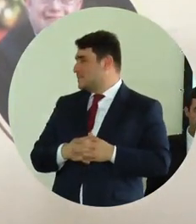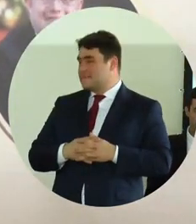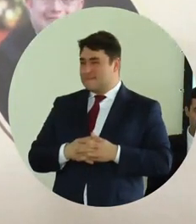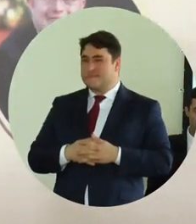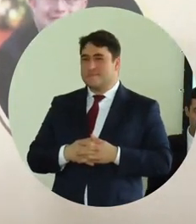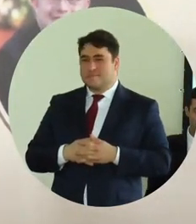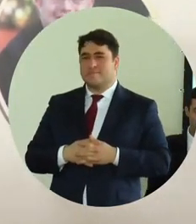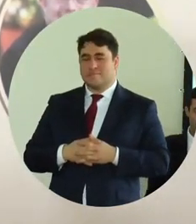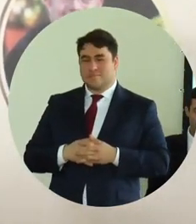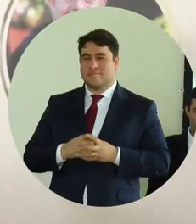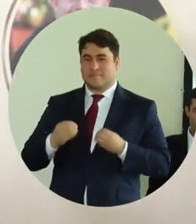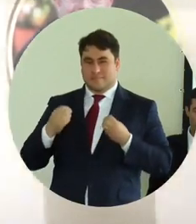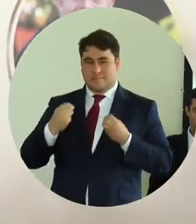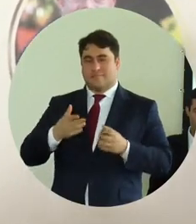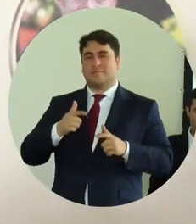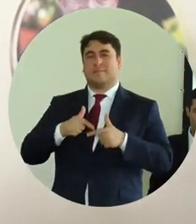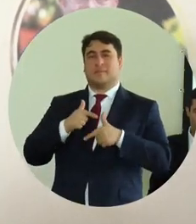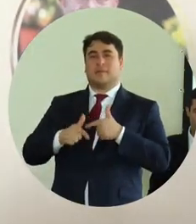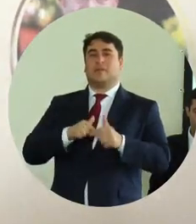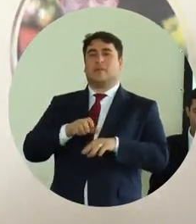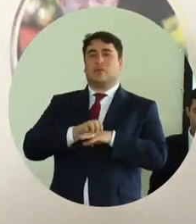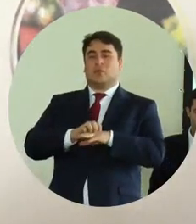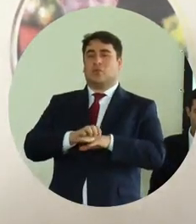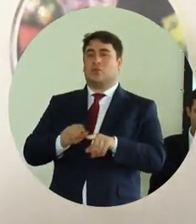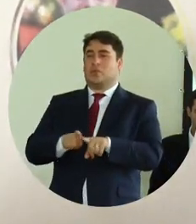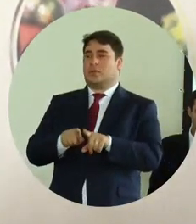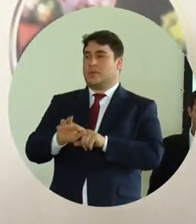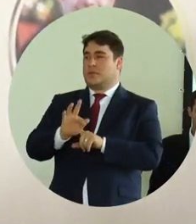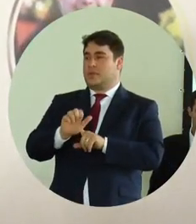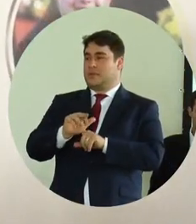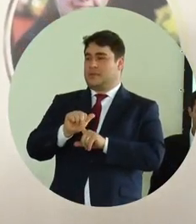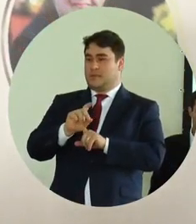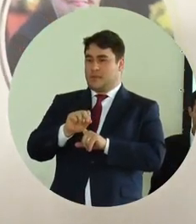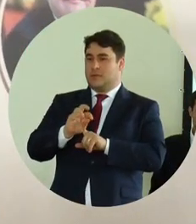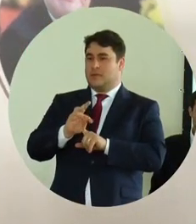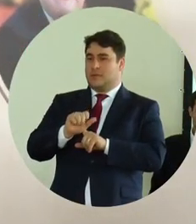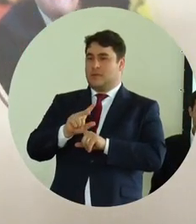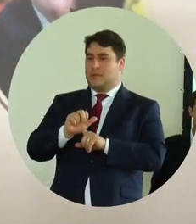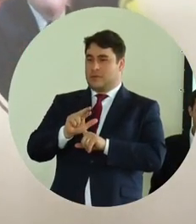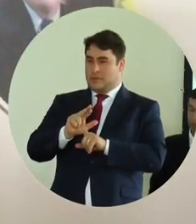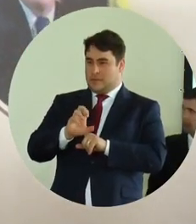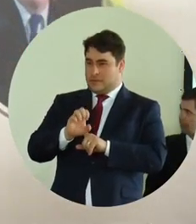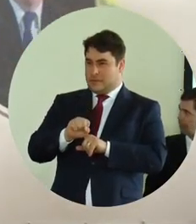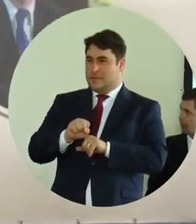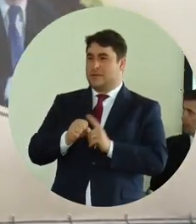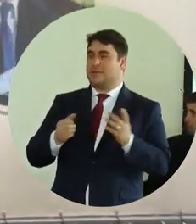Empresa Hospitrônica SC Limitada, o senhor Fernando Tavares Martins Ferreira.